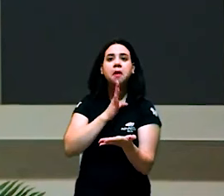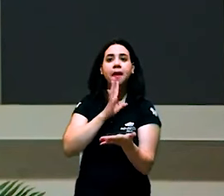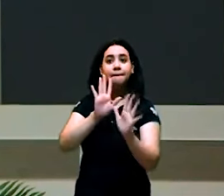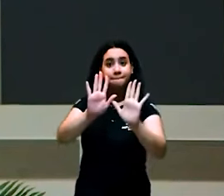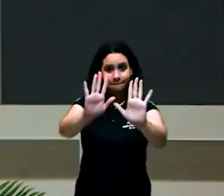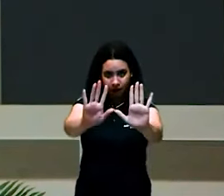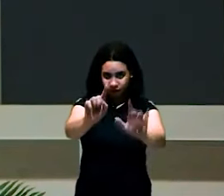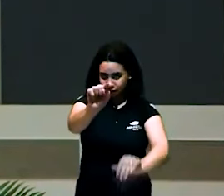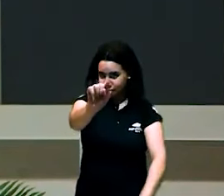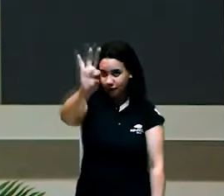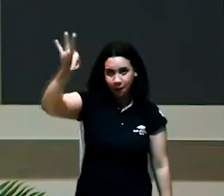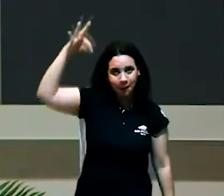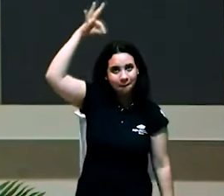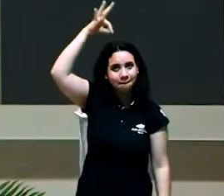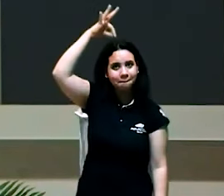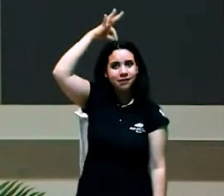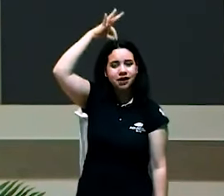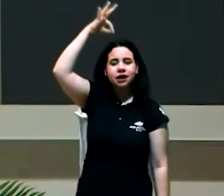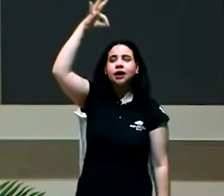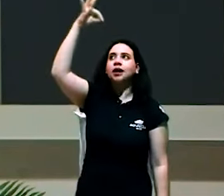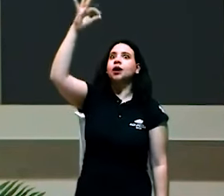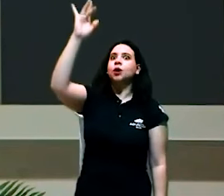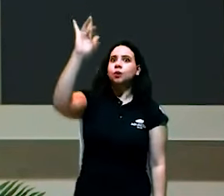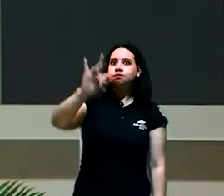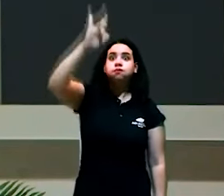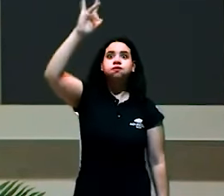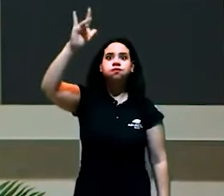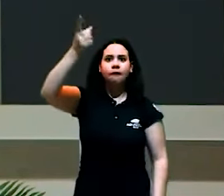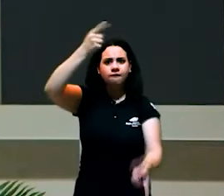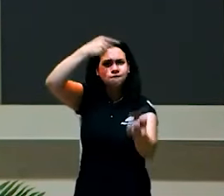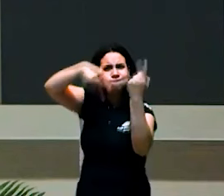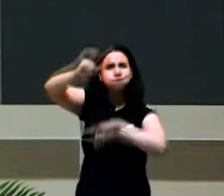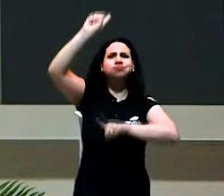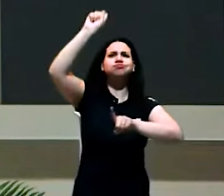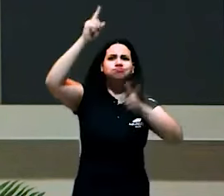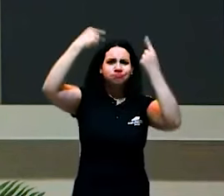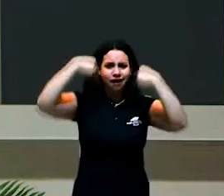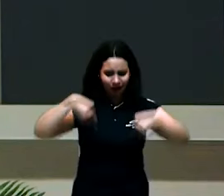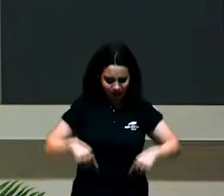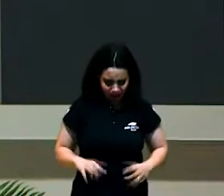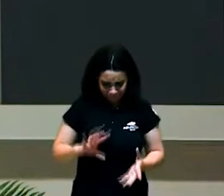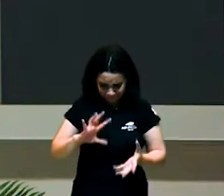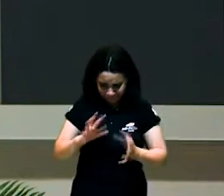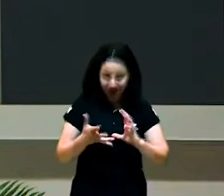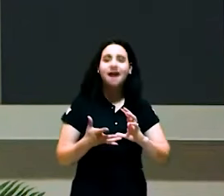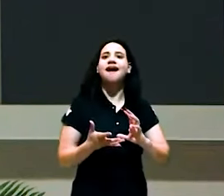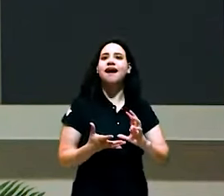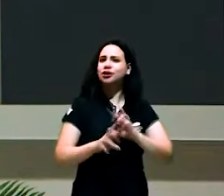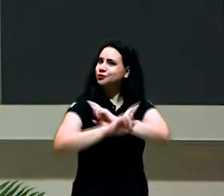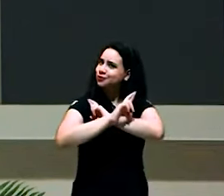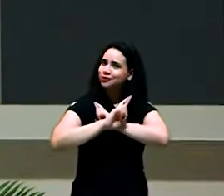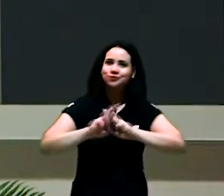Espírito Santo do Senhor te toma, tu vai ser aquilo que tu nunca foi na vida e será no poder do